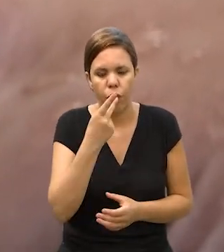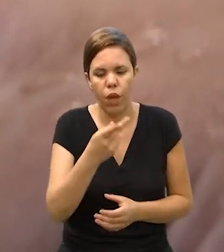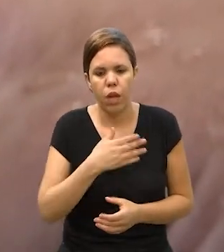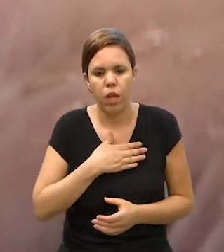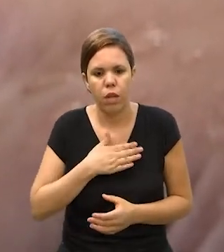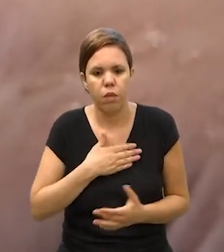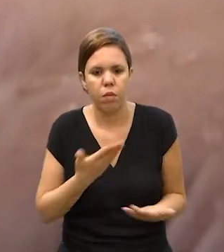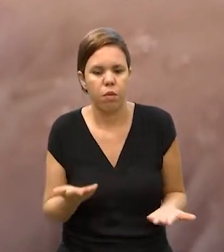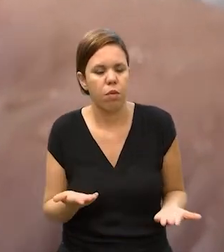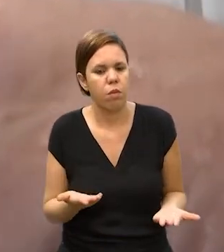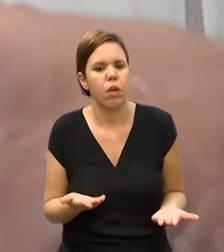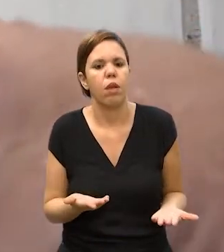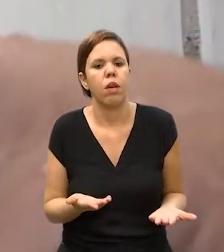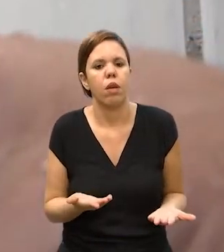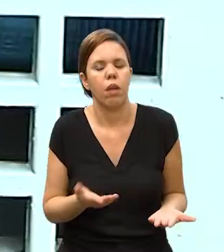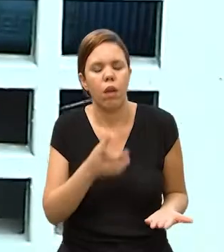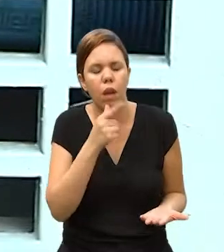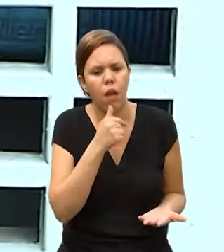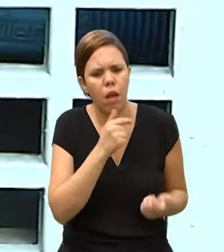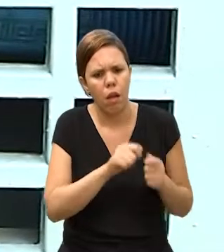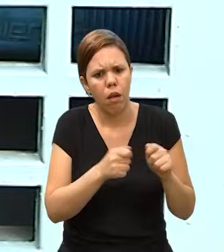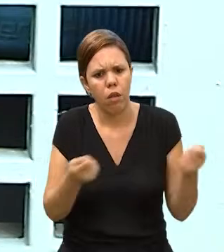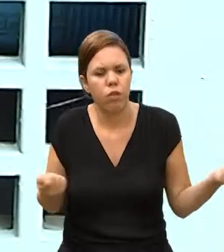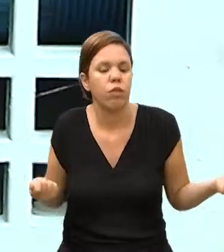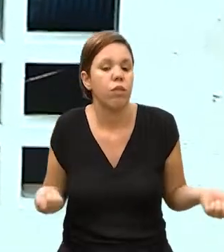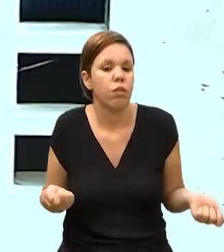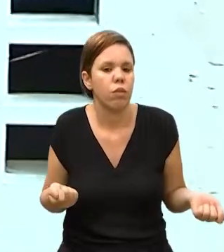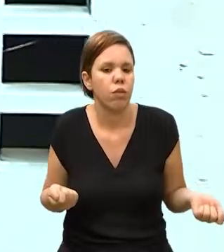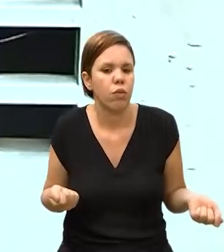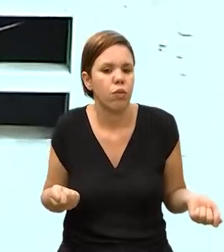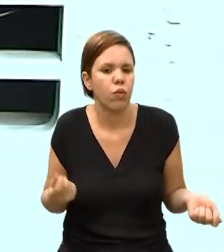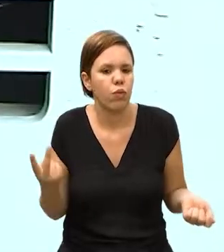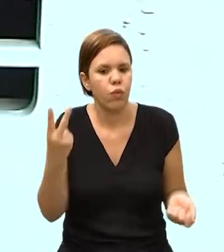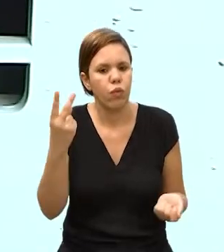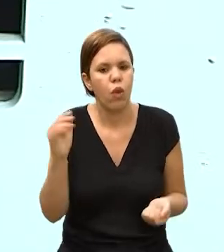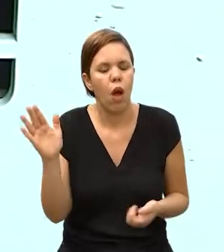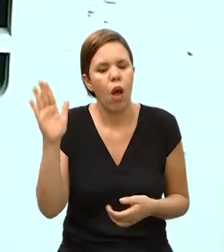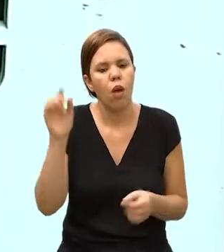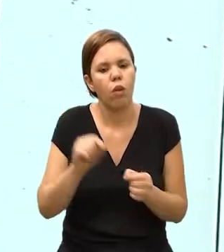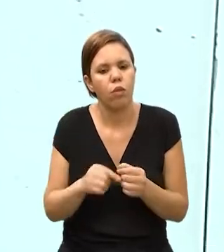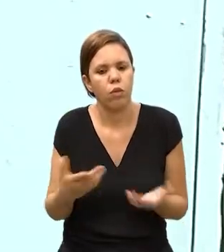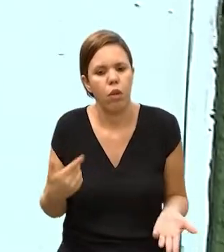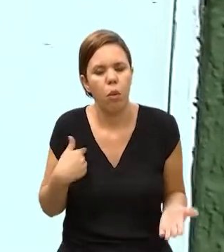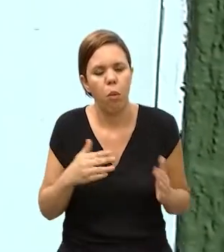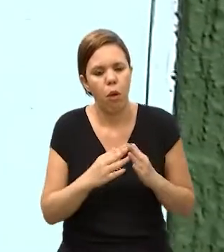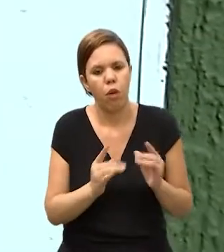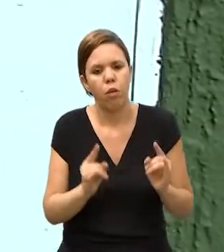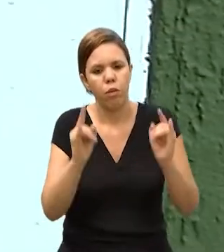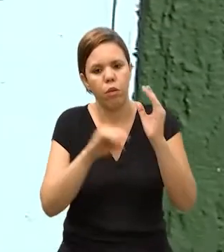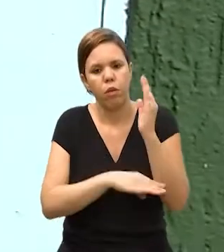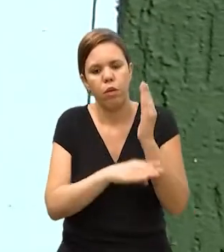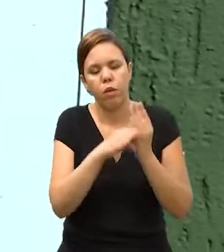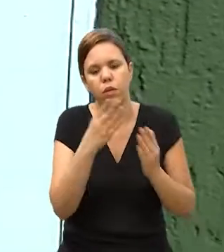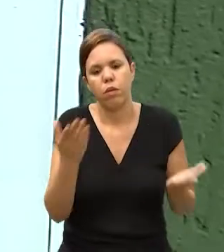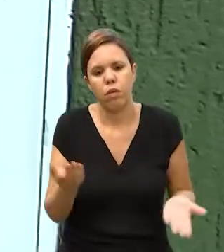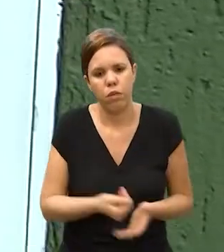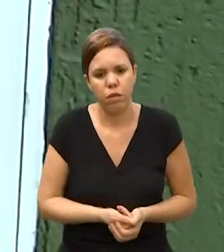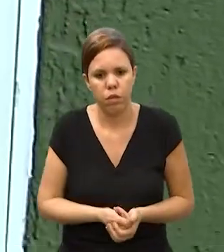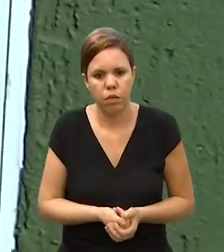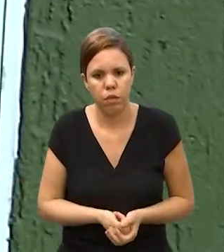veio uma água gigante, um custo muito alto. Eu moro num apartamento, vamos dizer, de médio